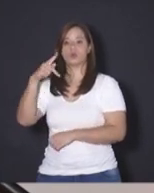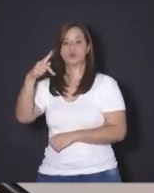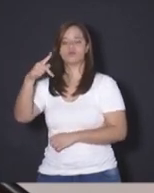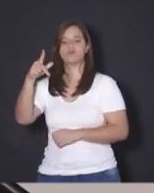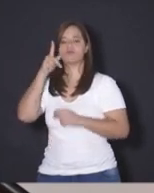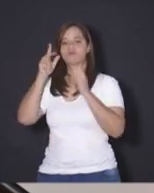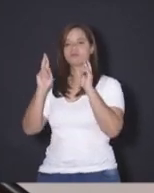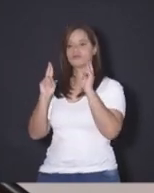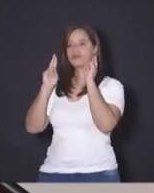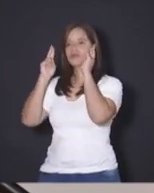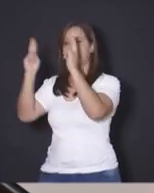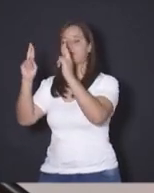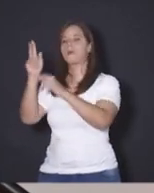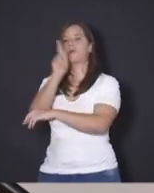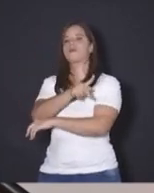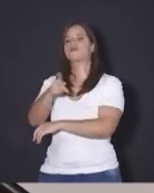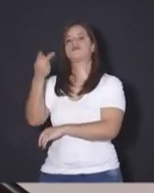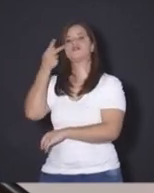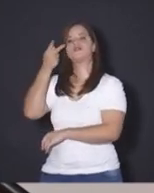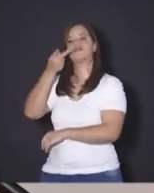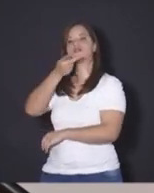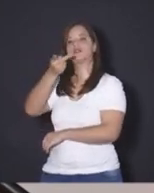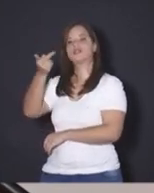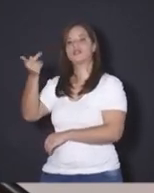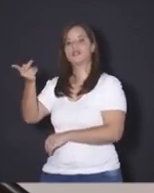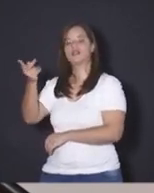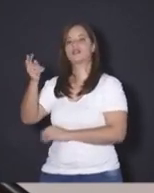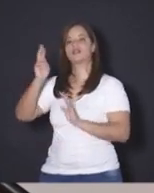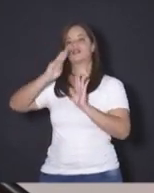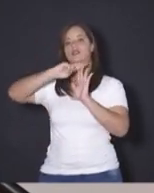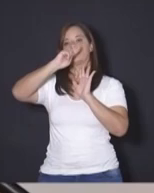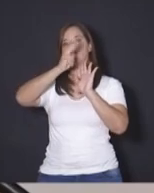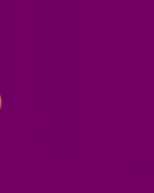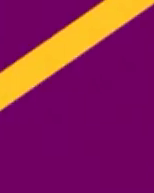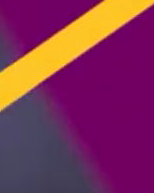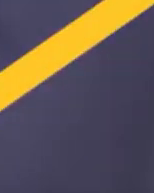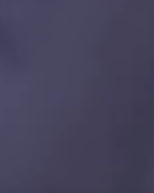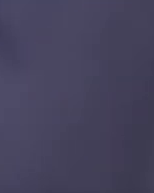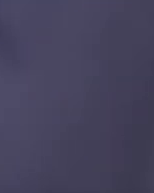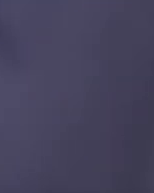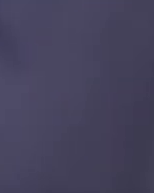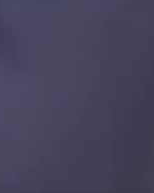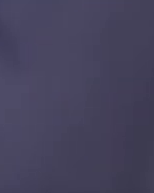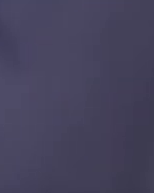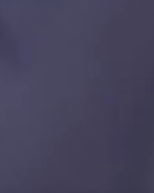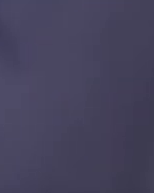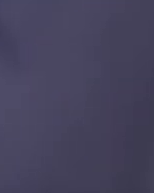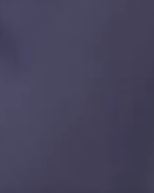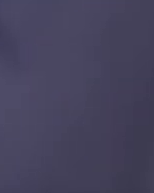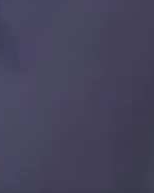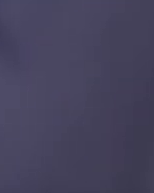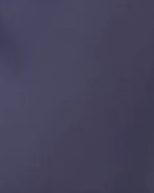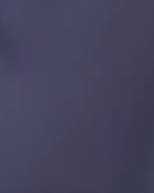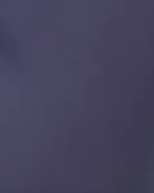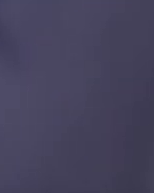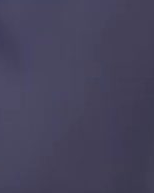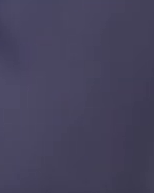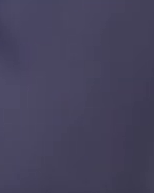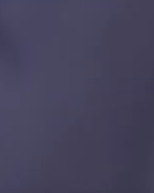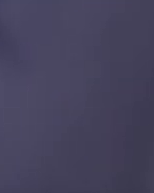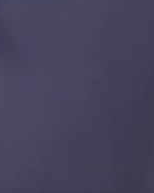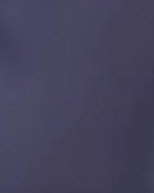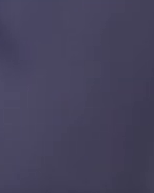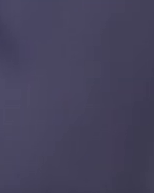honra professor visitante da ufrb ele vai nos falar sobre racismo